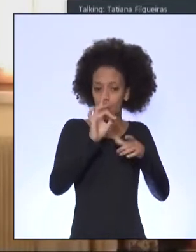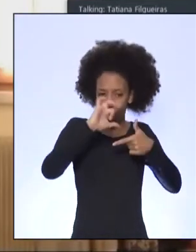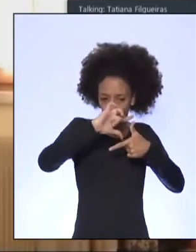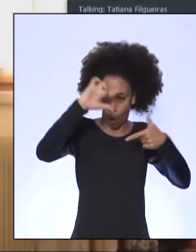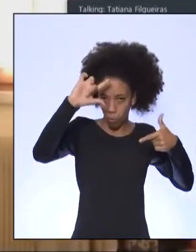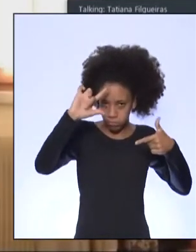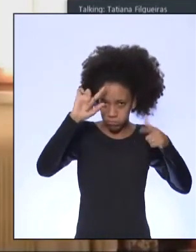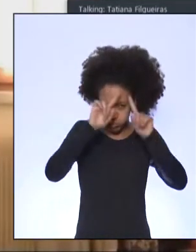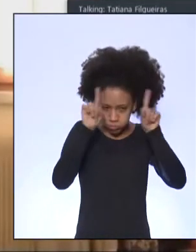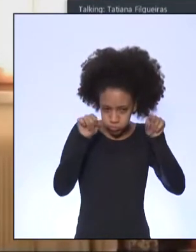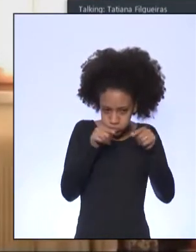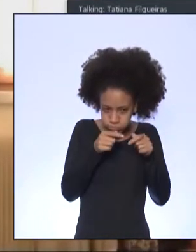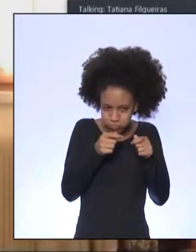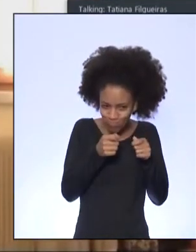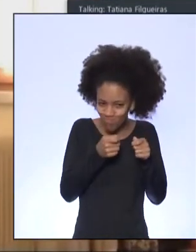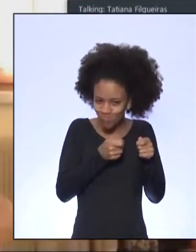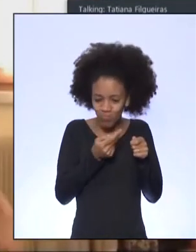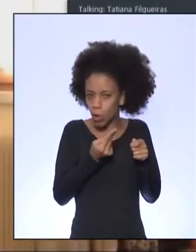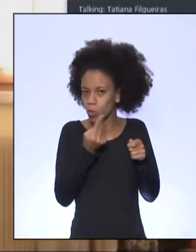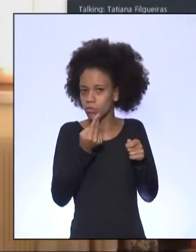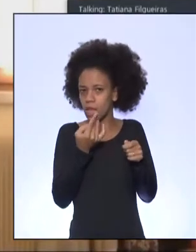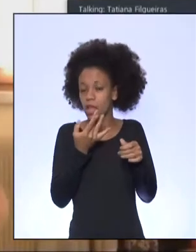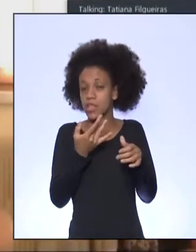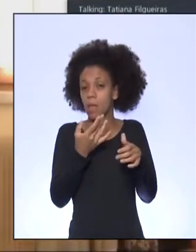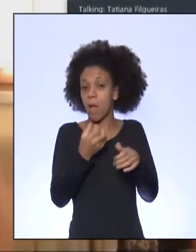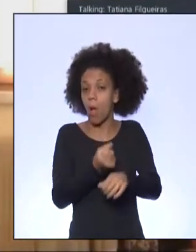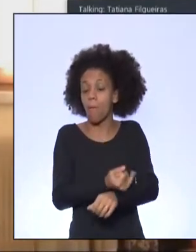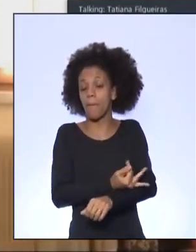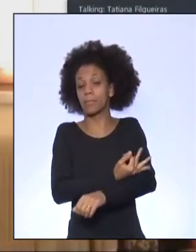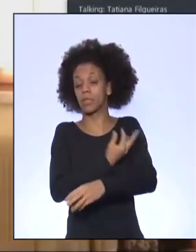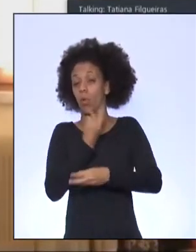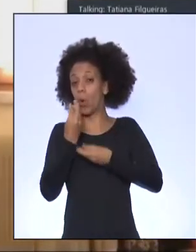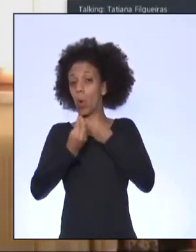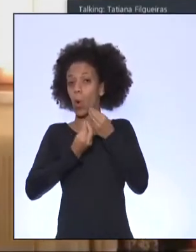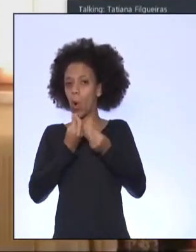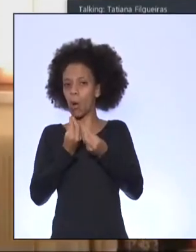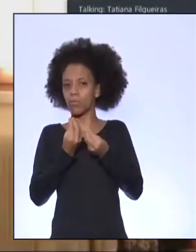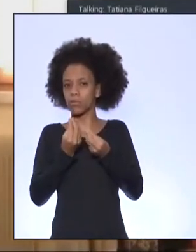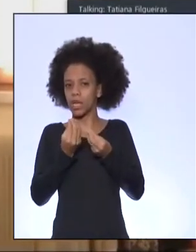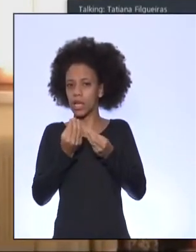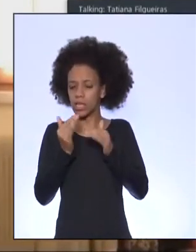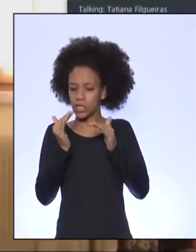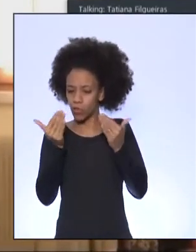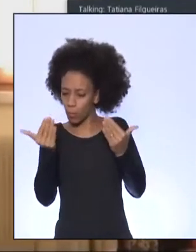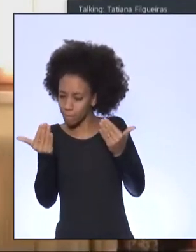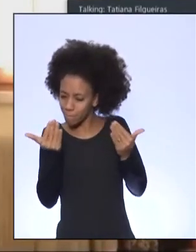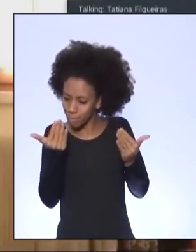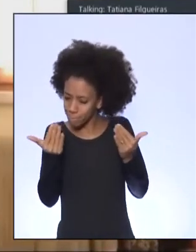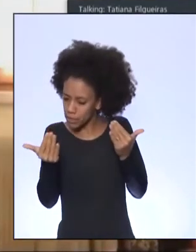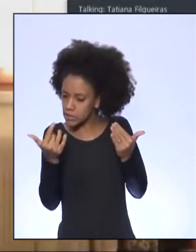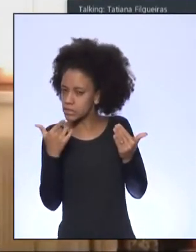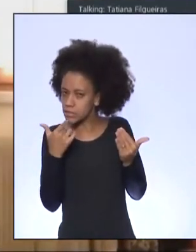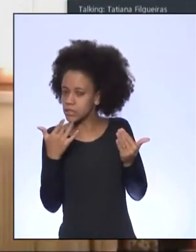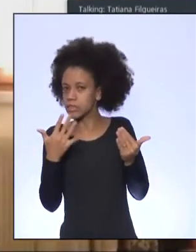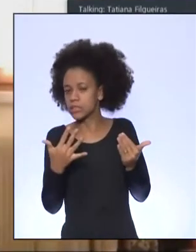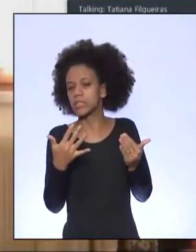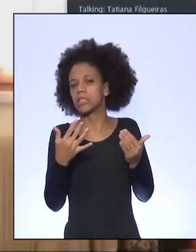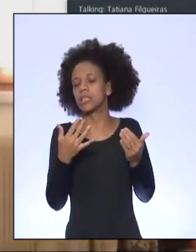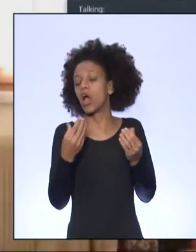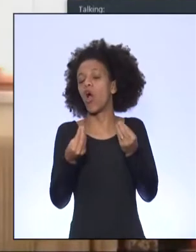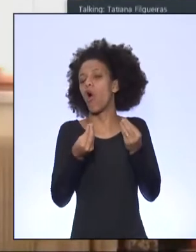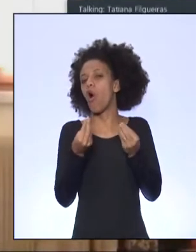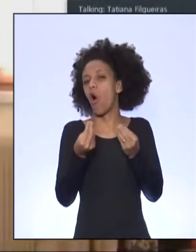eu consigo controlar a minha emoção sobre como eu estou lidando com essa coisa que é externa e foge do meu